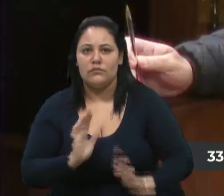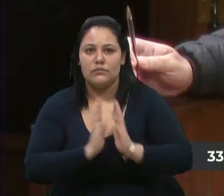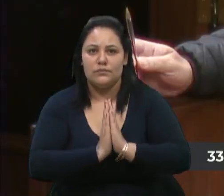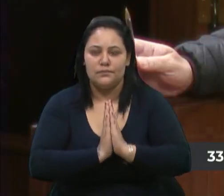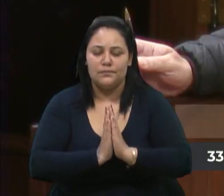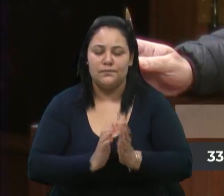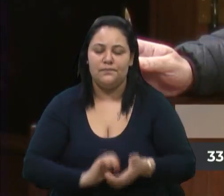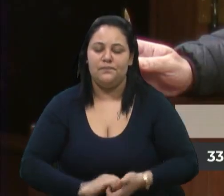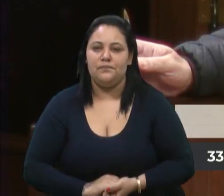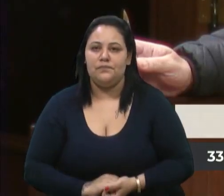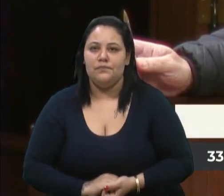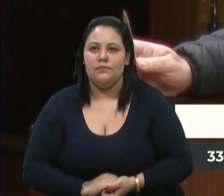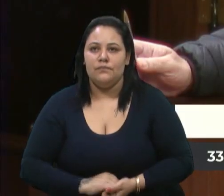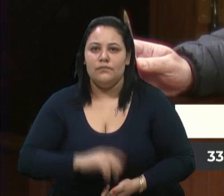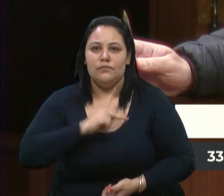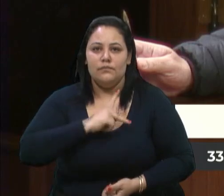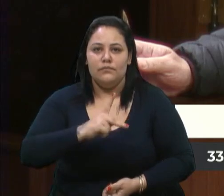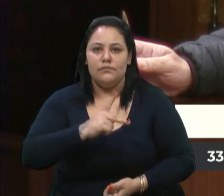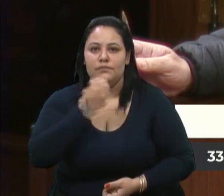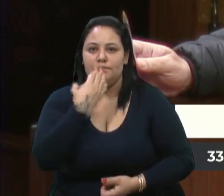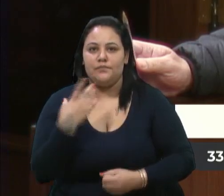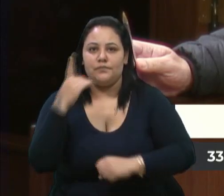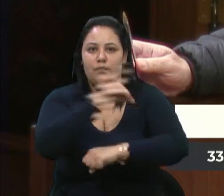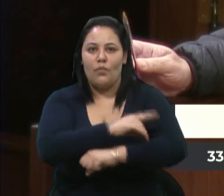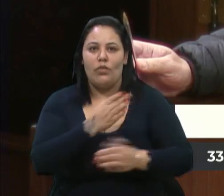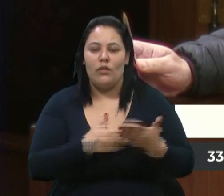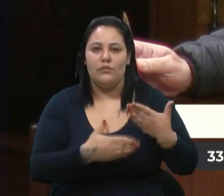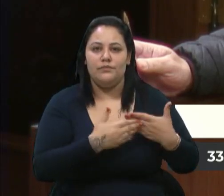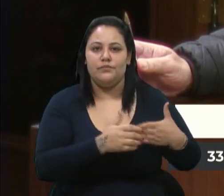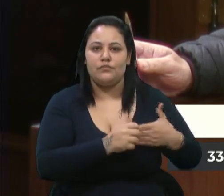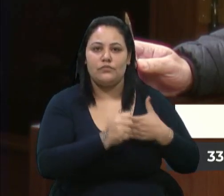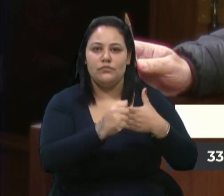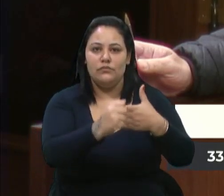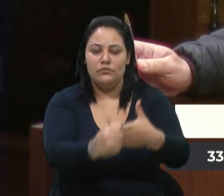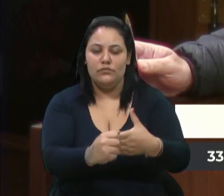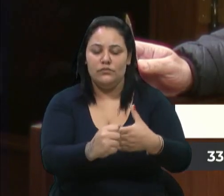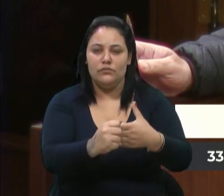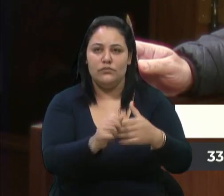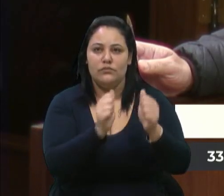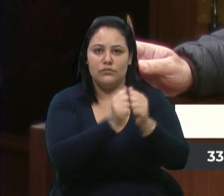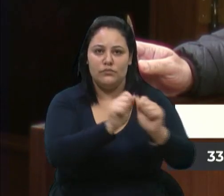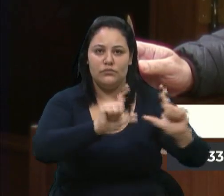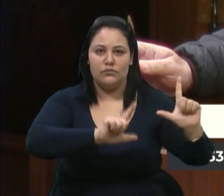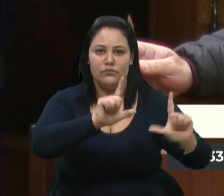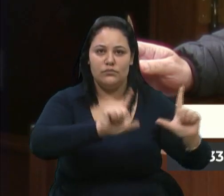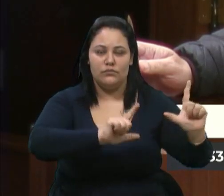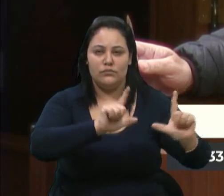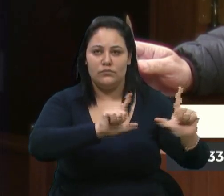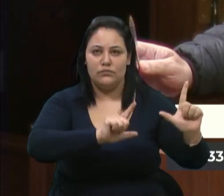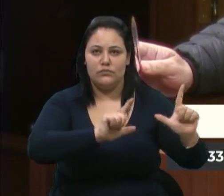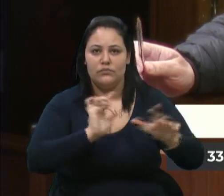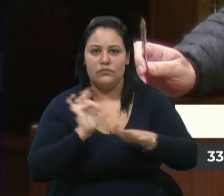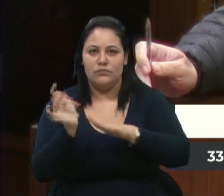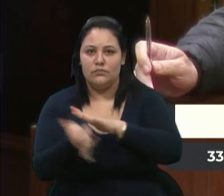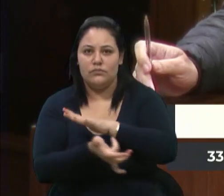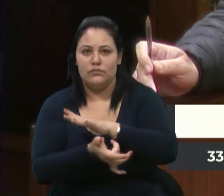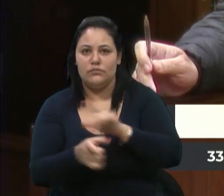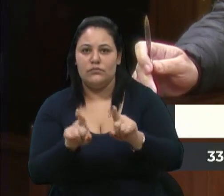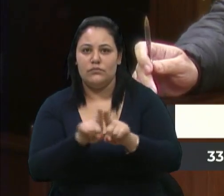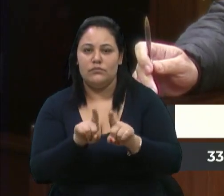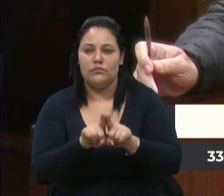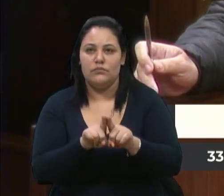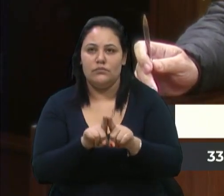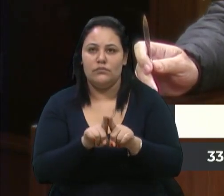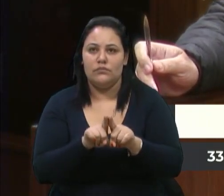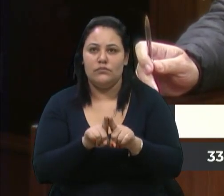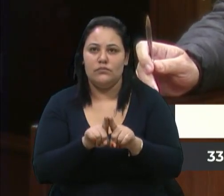Senhor presidente, bom dia a todos aqueles que nos acompanham através da TV Câmara, das redes sociais.